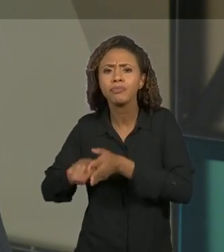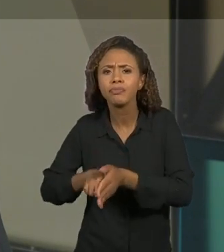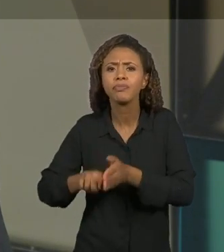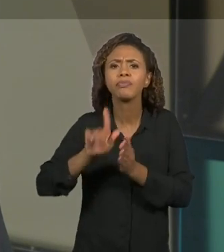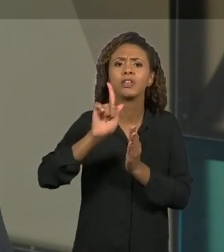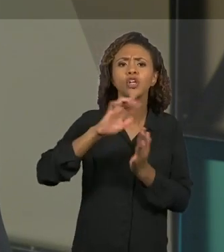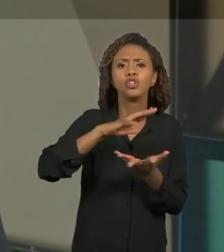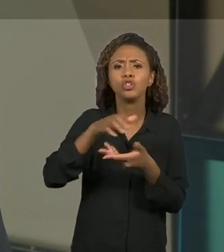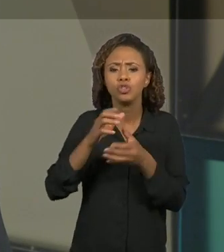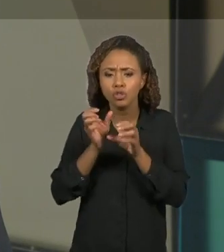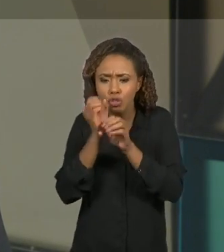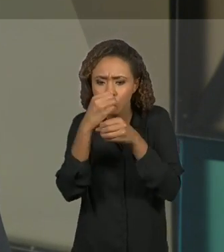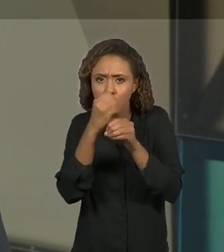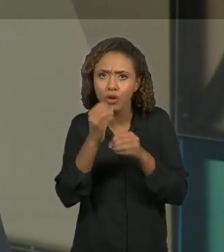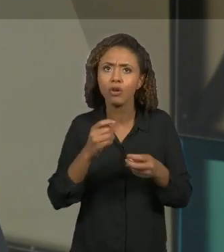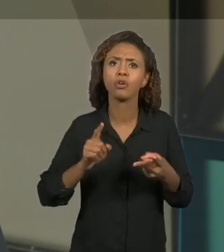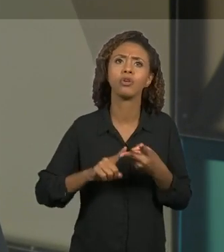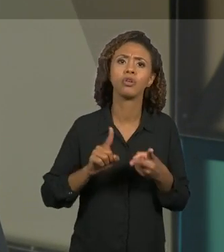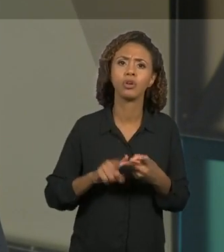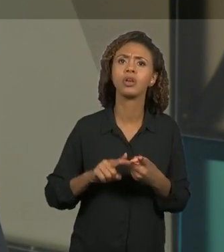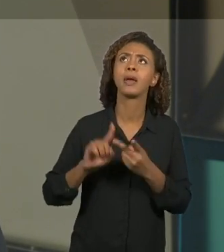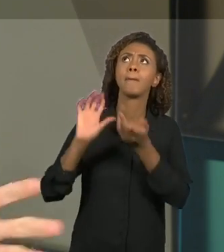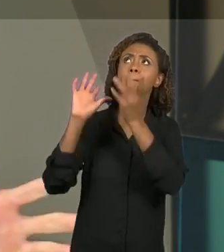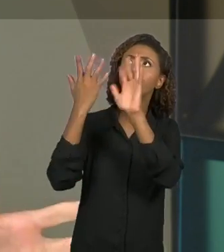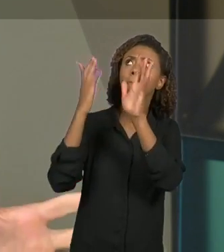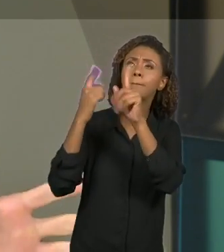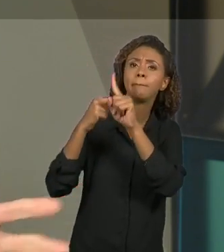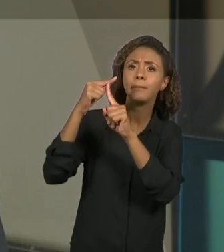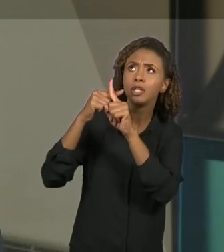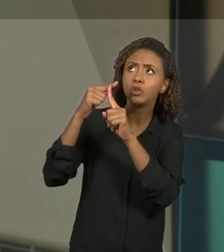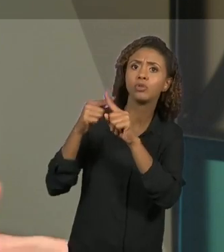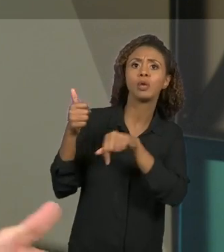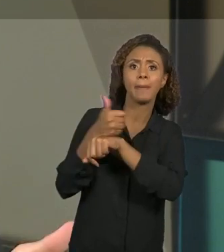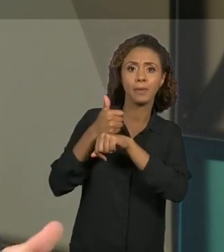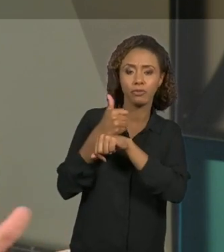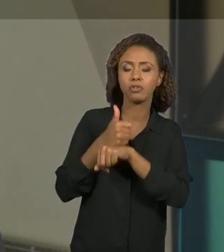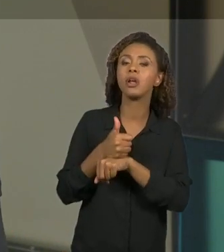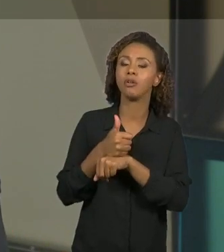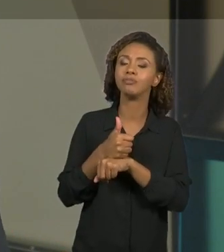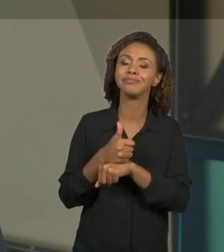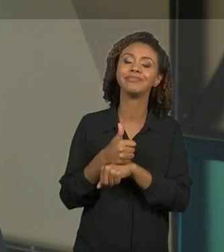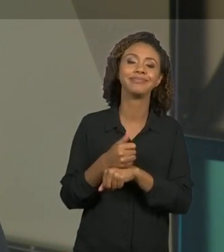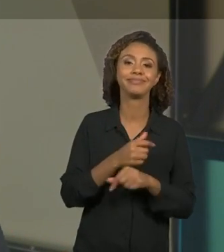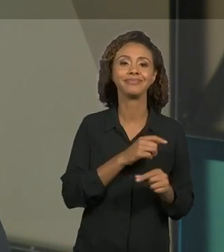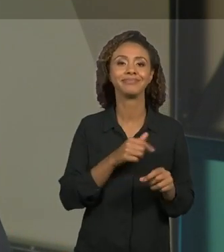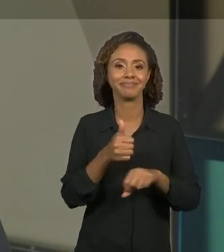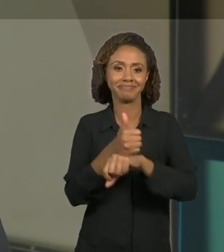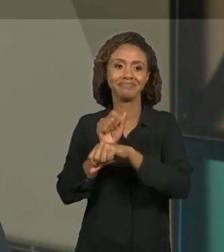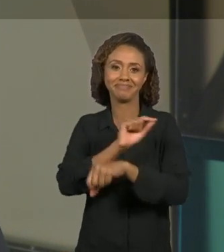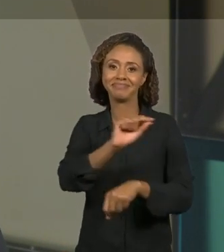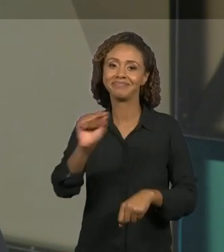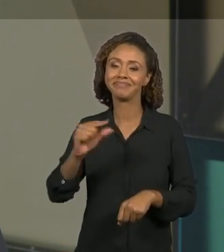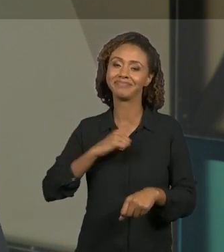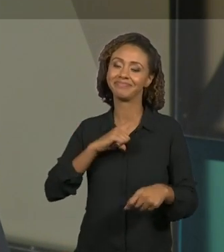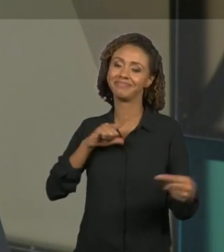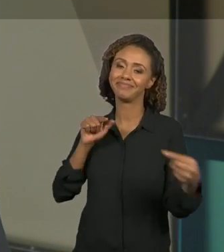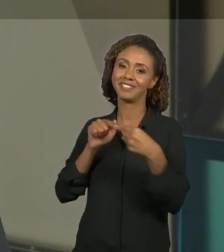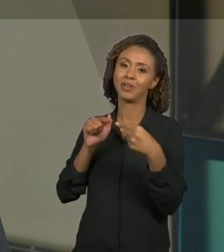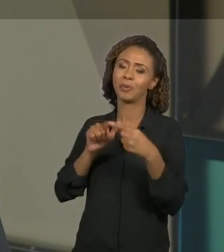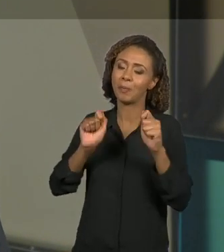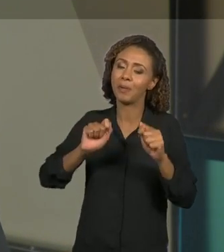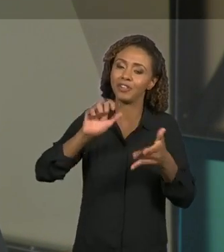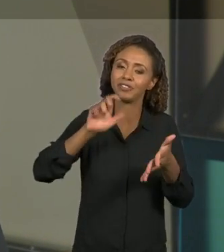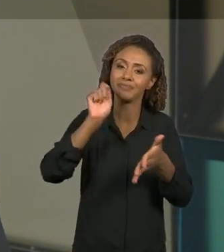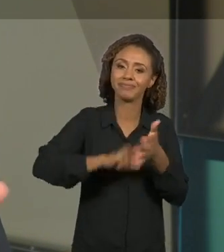conselho geólogos geógrafos meteorologistas então esse curso está previsto para todos os profissionais se embaixo e se inscrever